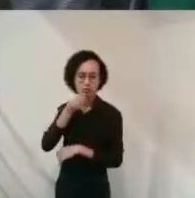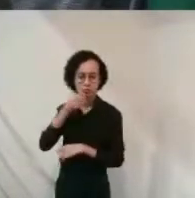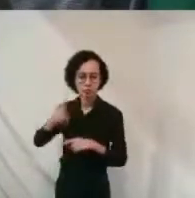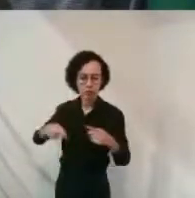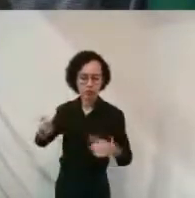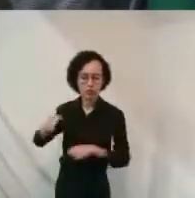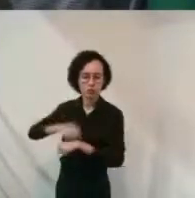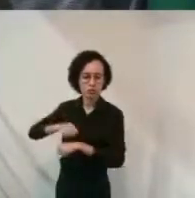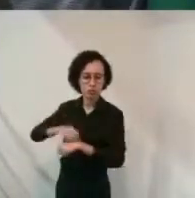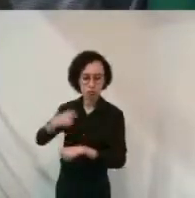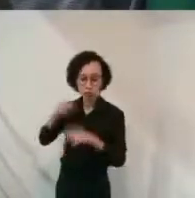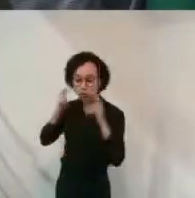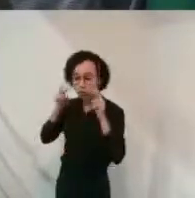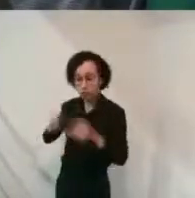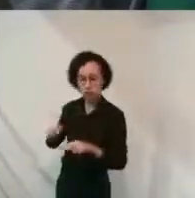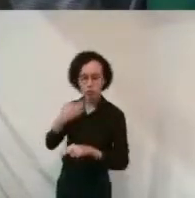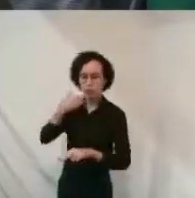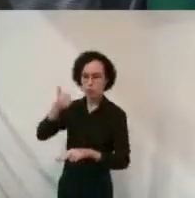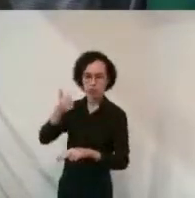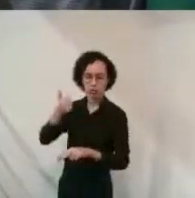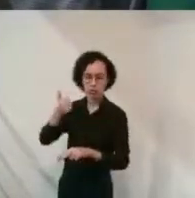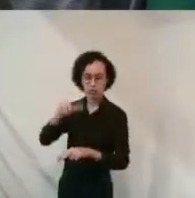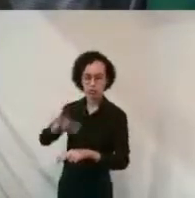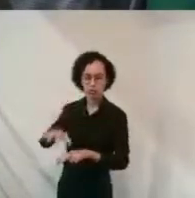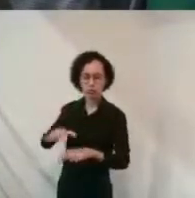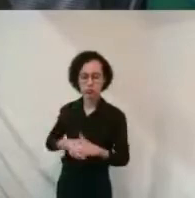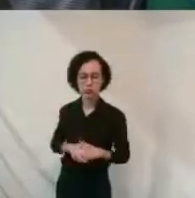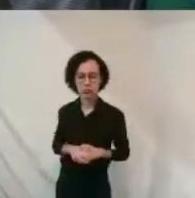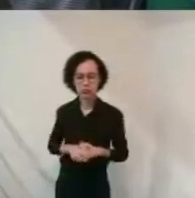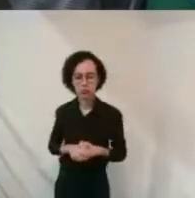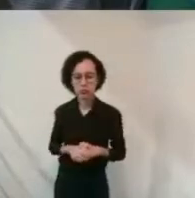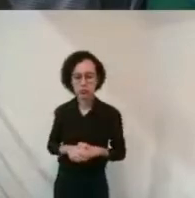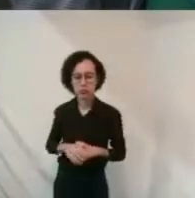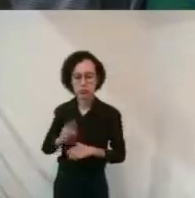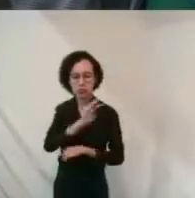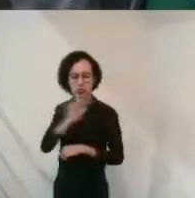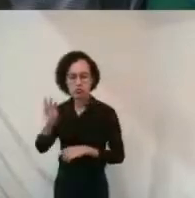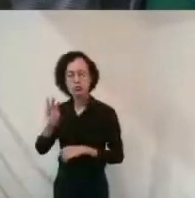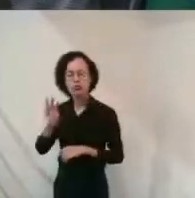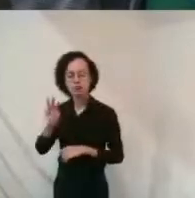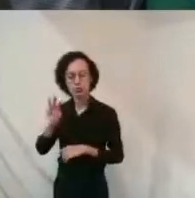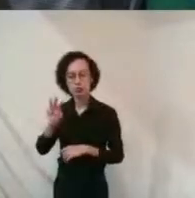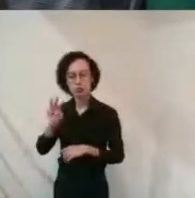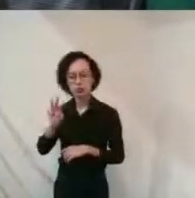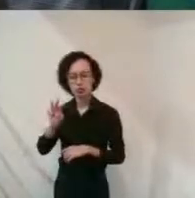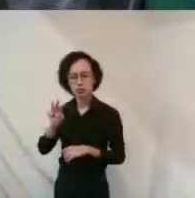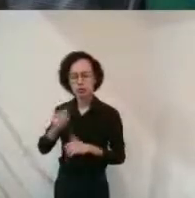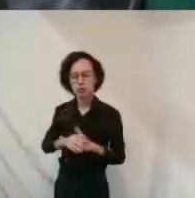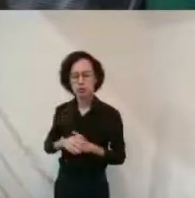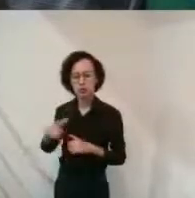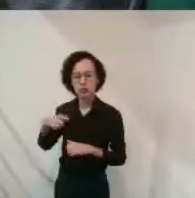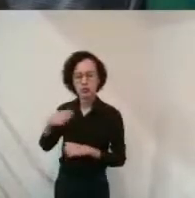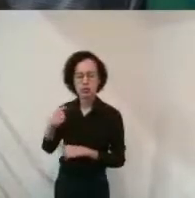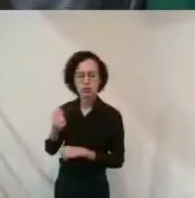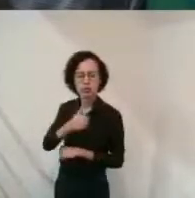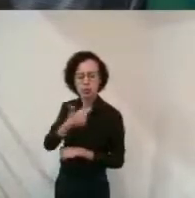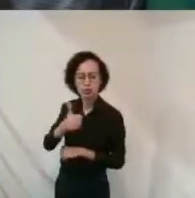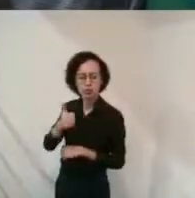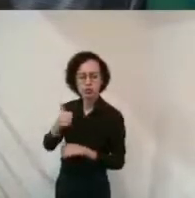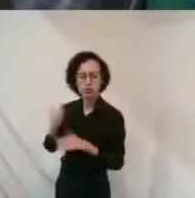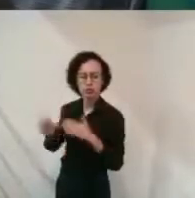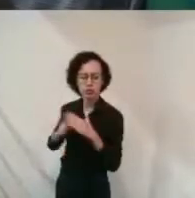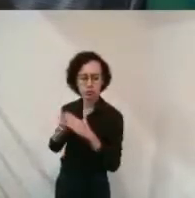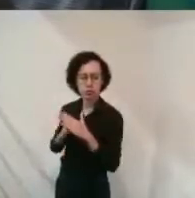no Brasil que eu vi. Eles chamam Shopping do Lixo. No site onde está o aterro, tem 11 empresas fazendo